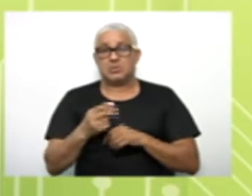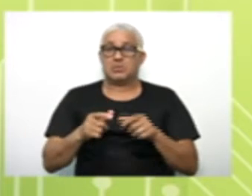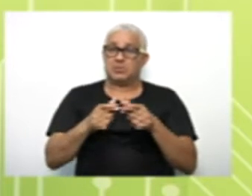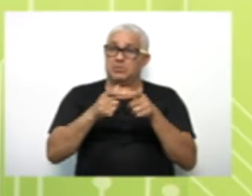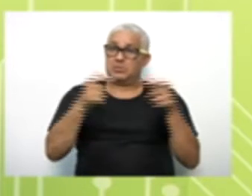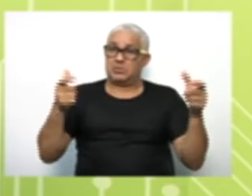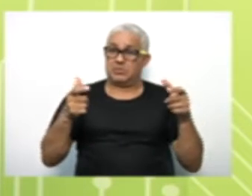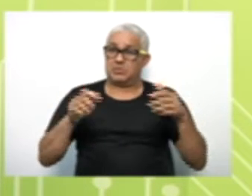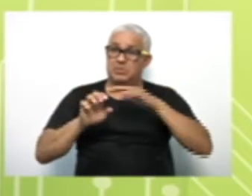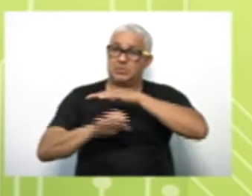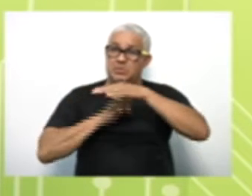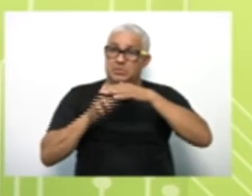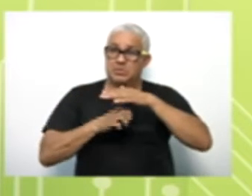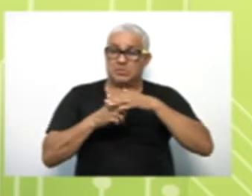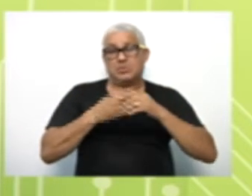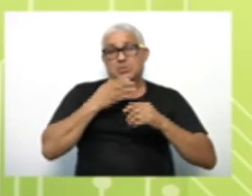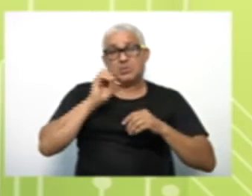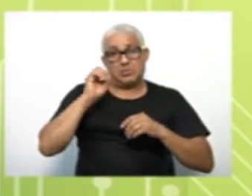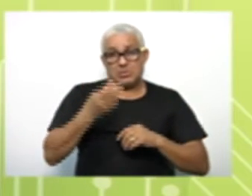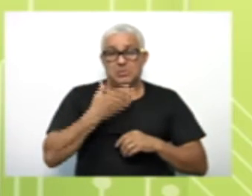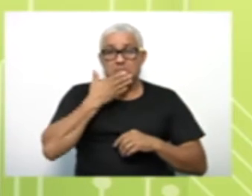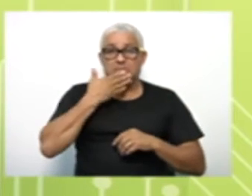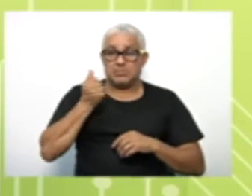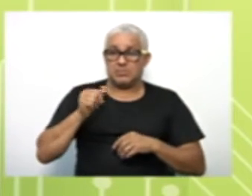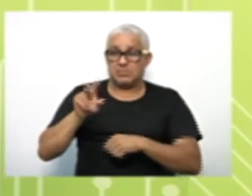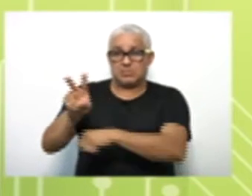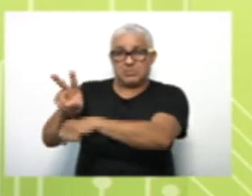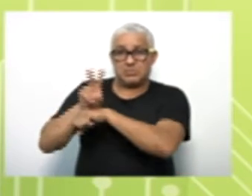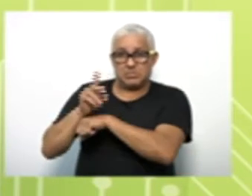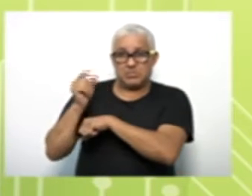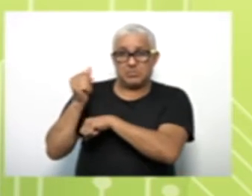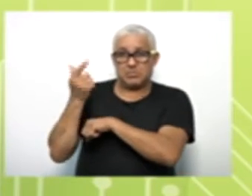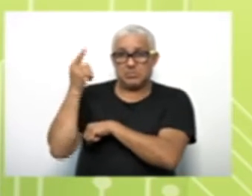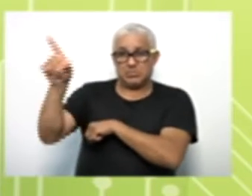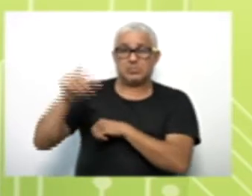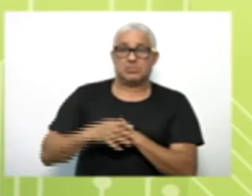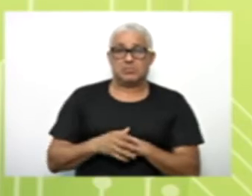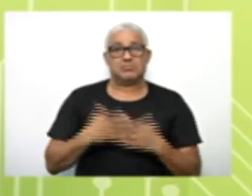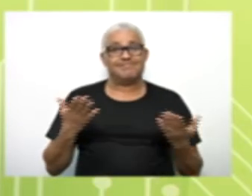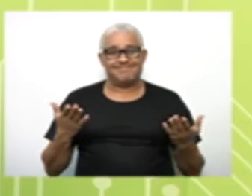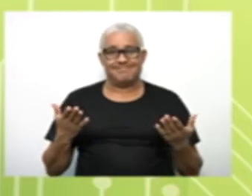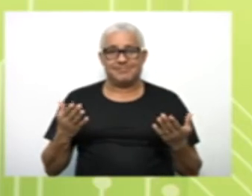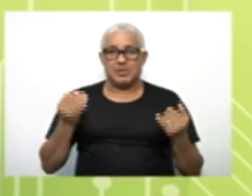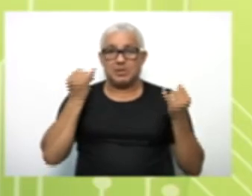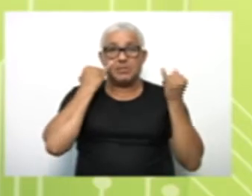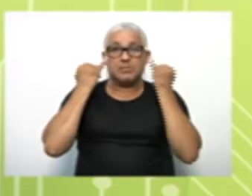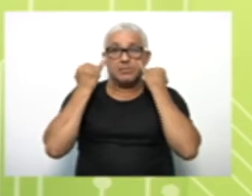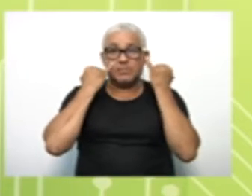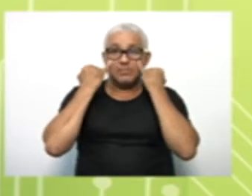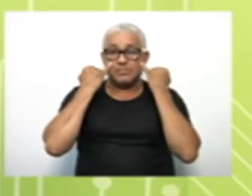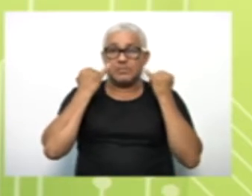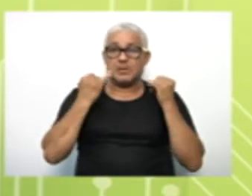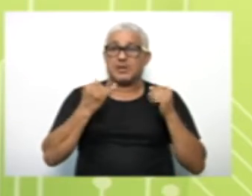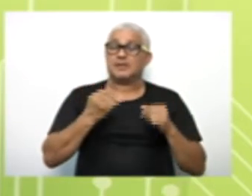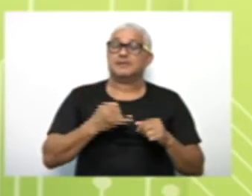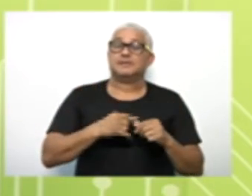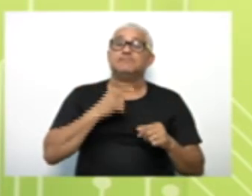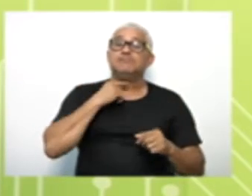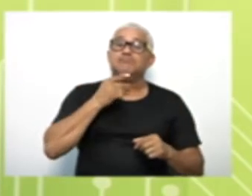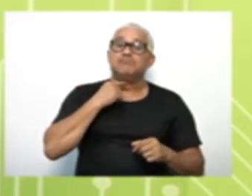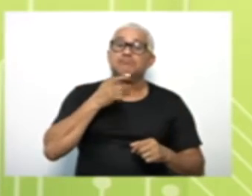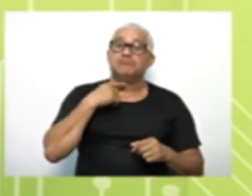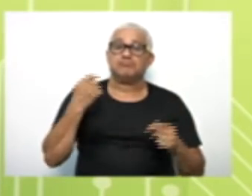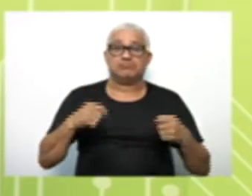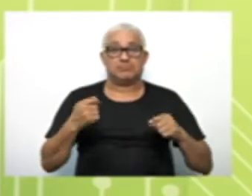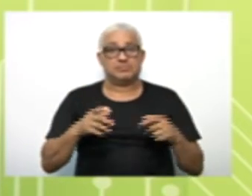a gente prefere pegar um financiamento ou empréstimo para aumentar esse tipo de capacidade. Então são informações, são questionamentos que você precisa levar em conta